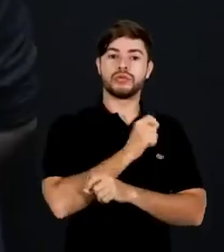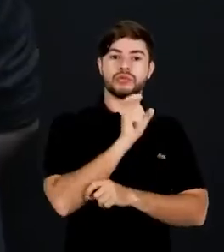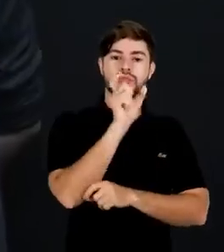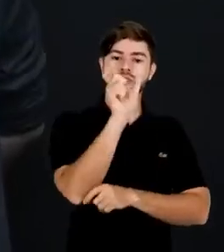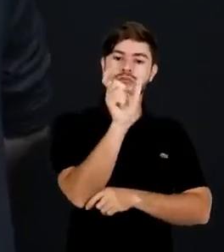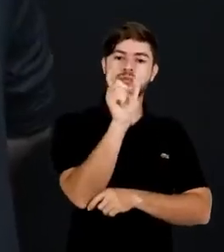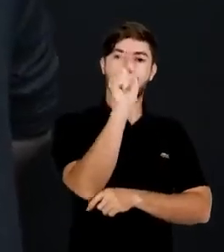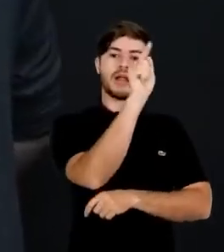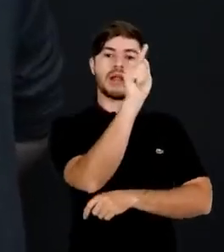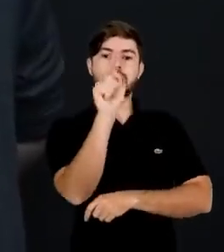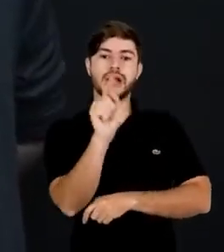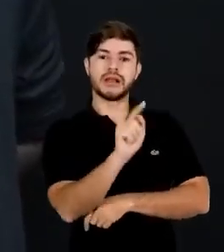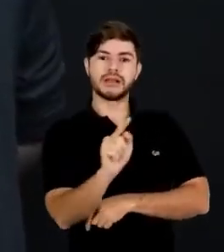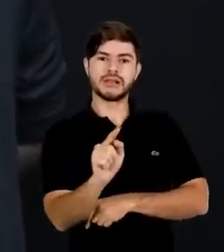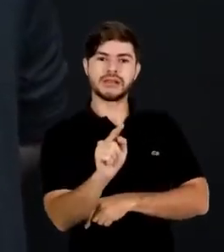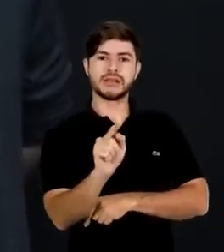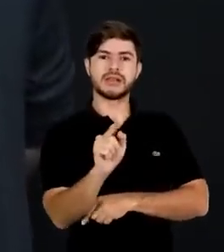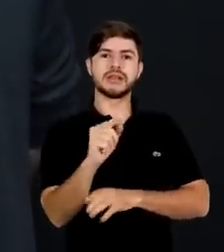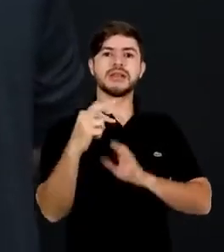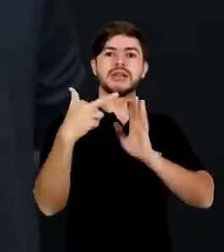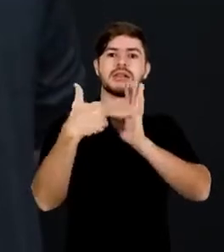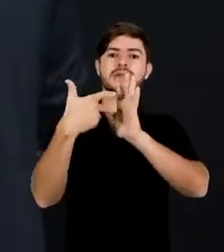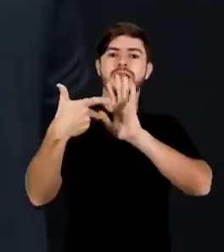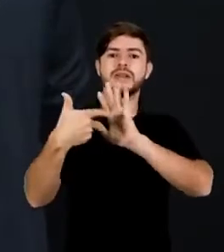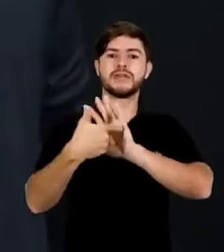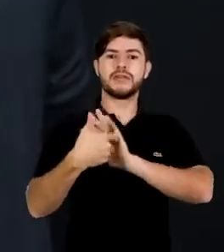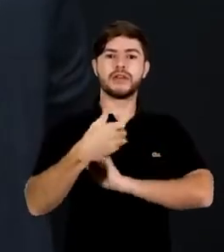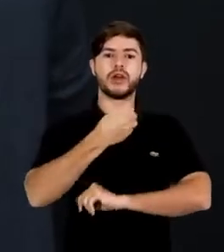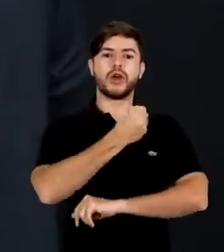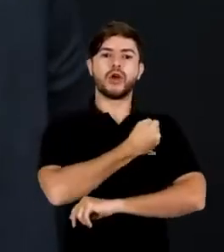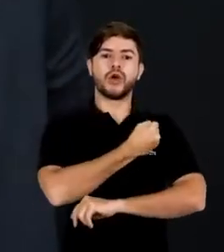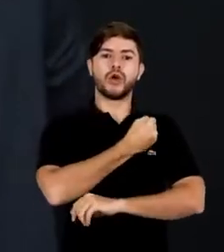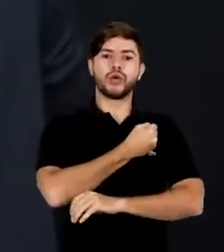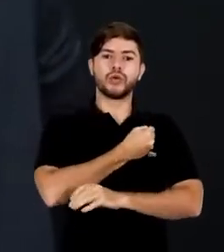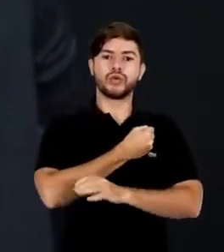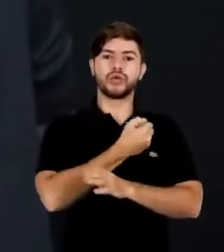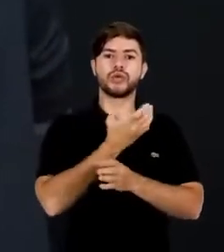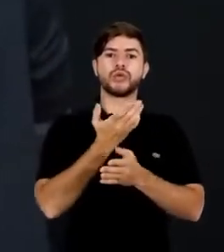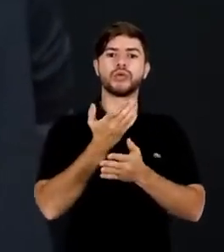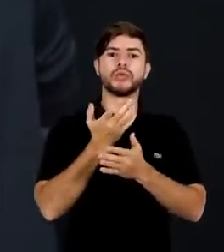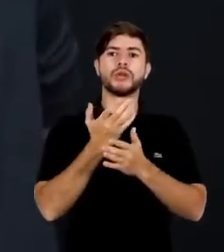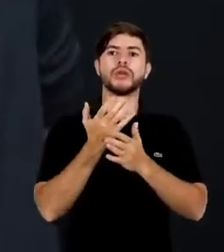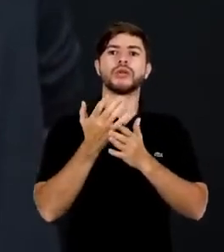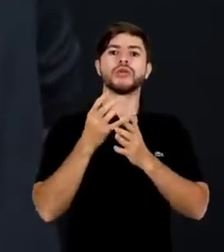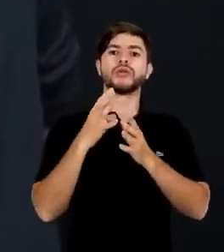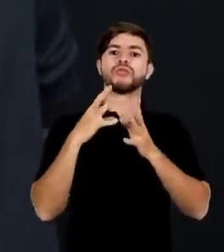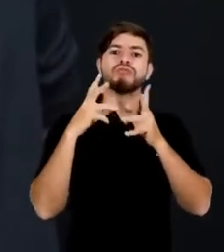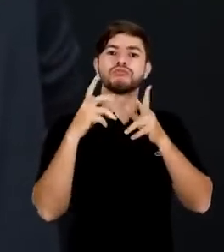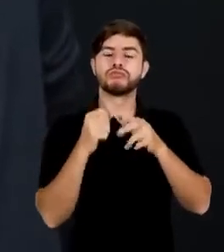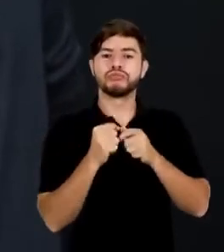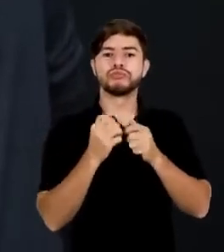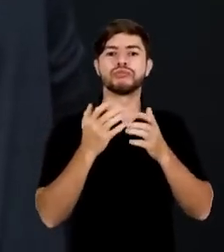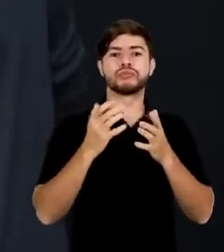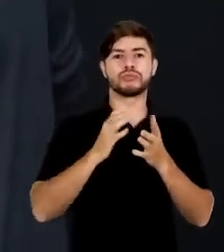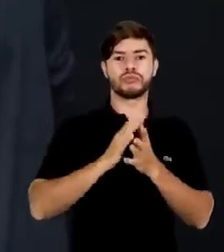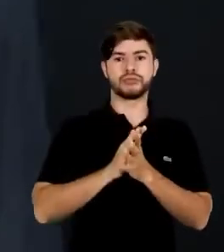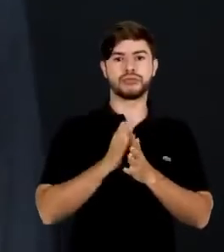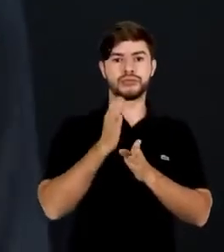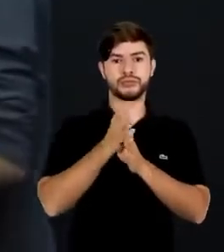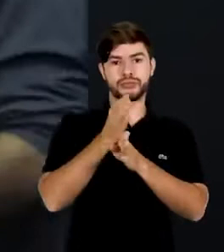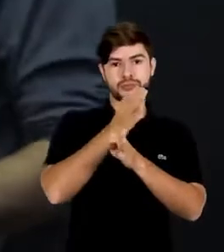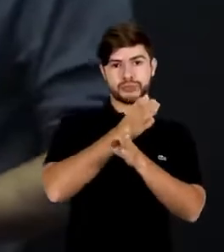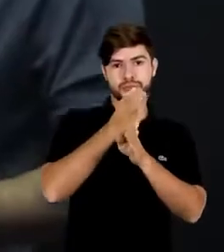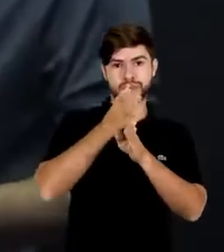que é referente ao conjunto dos números inteiros. E esse conjunto ele vem do